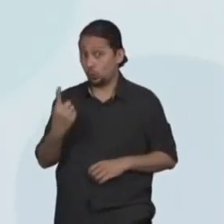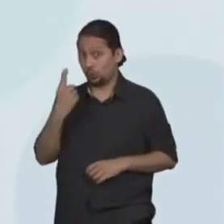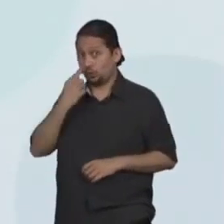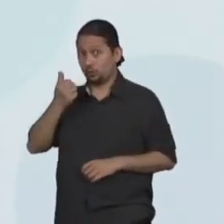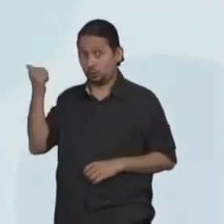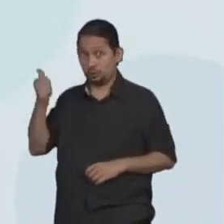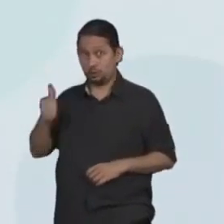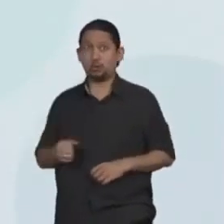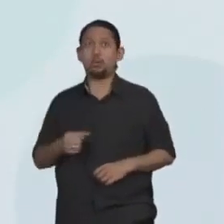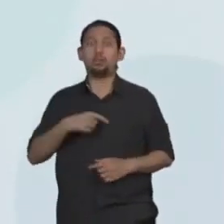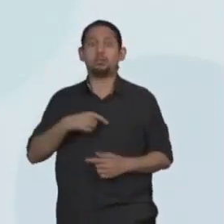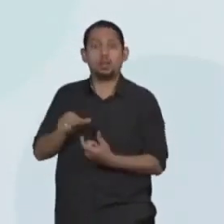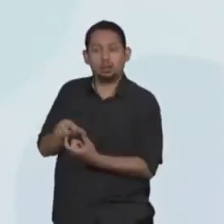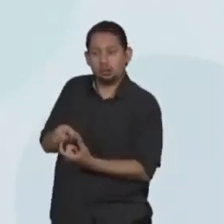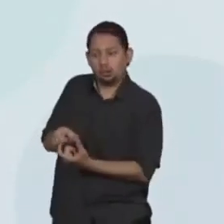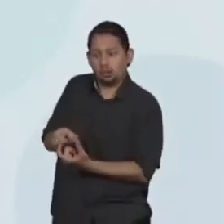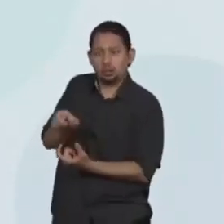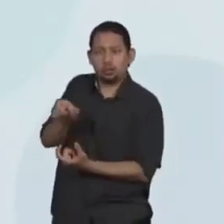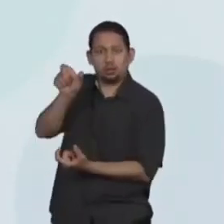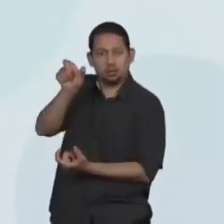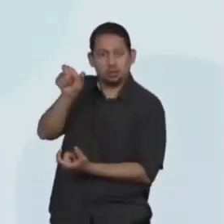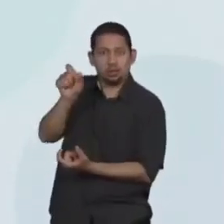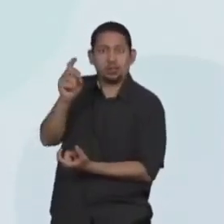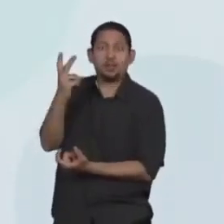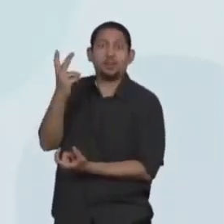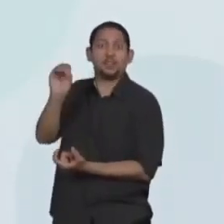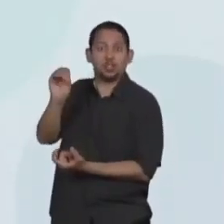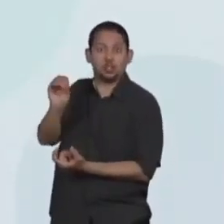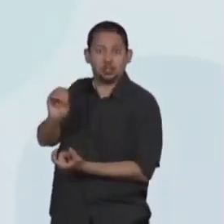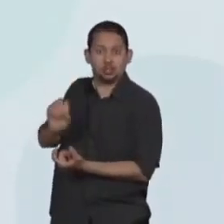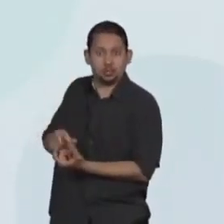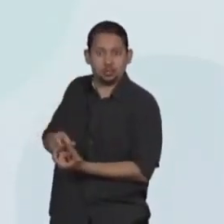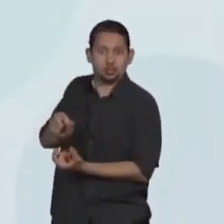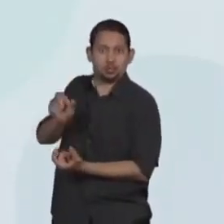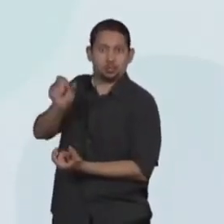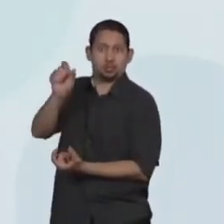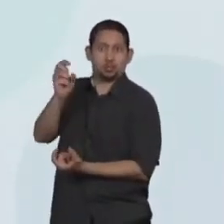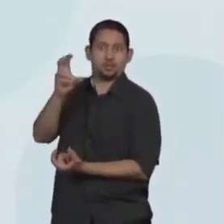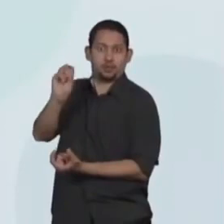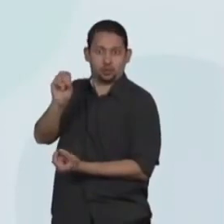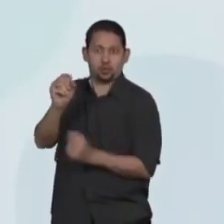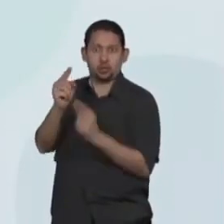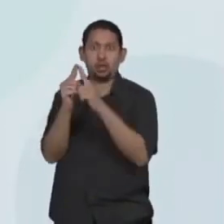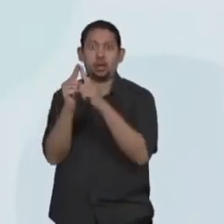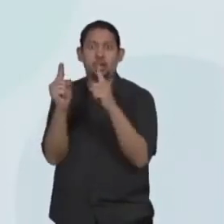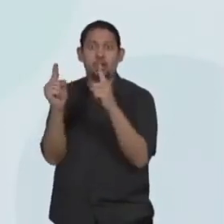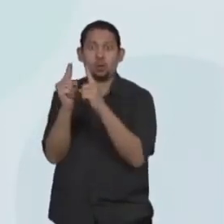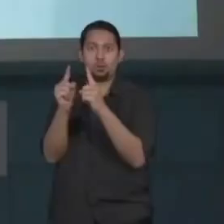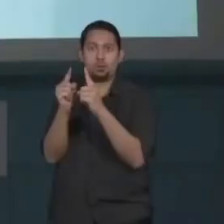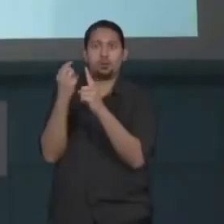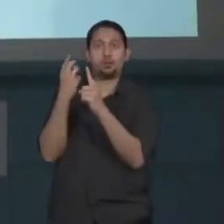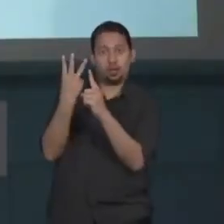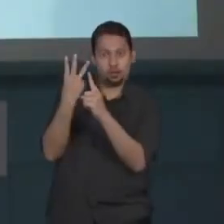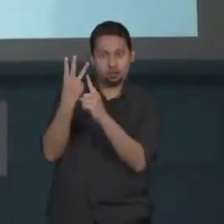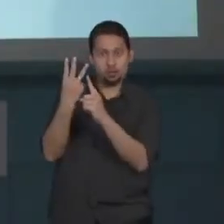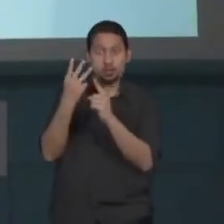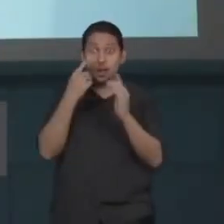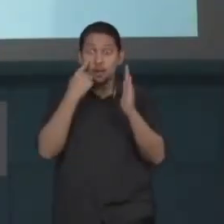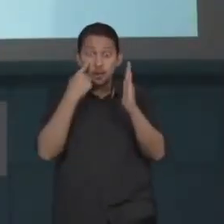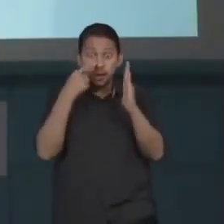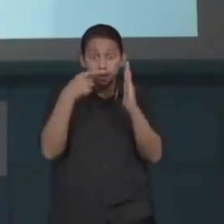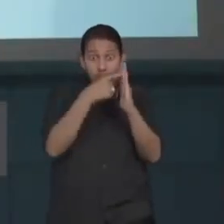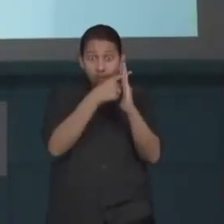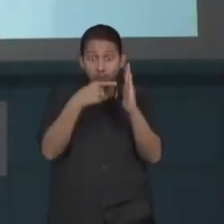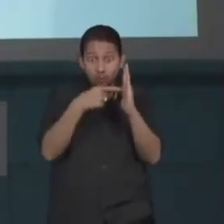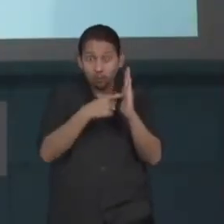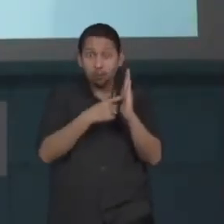3 centímetros por 20 centímetros. Então, vamos precisar de 2 peças dessa daqui. Não pode ser o papelãozinho